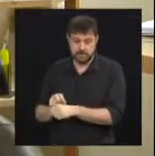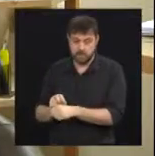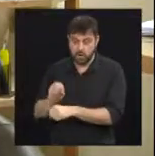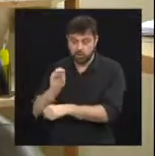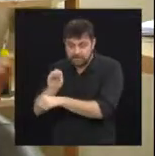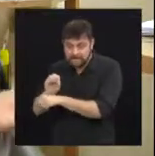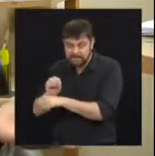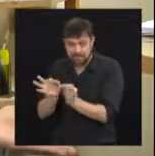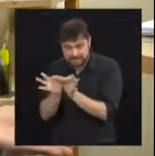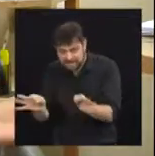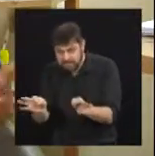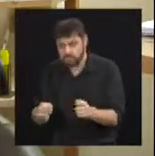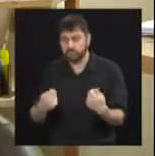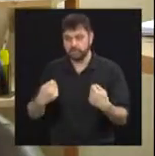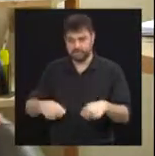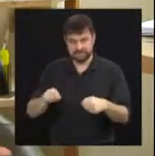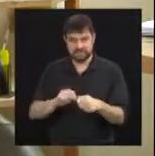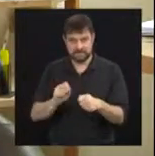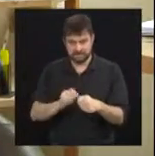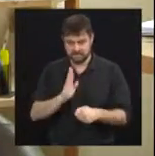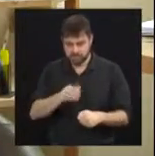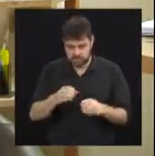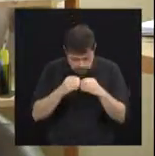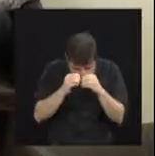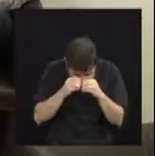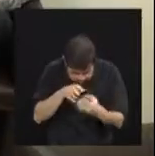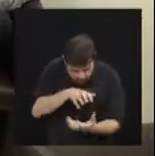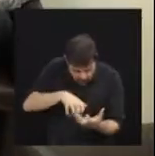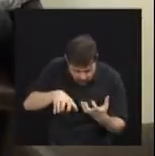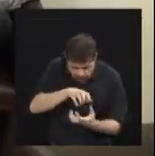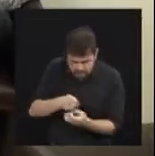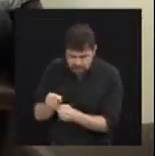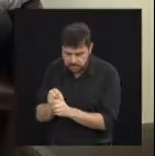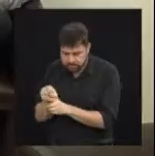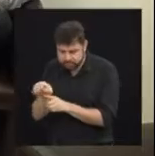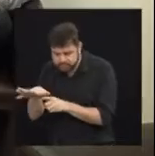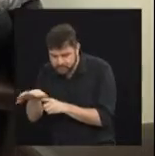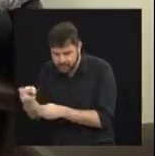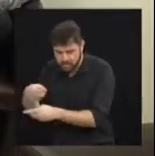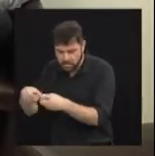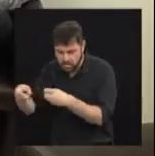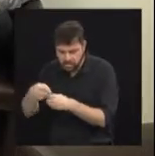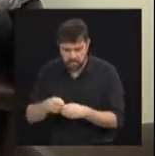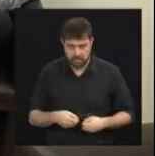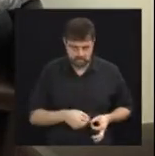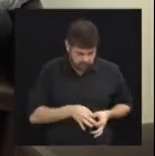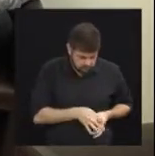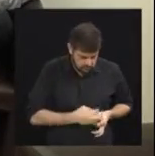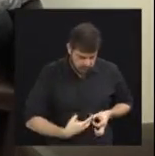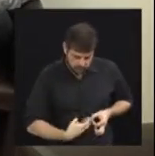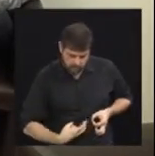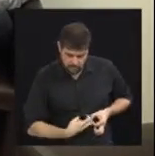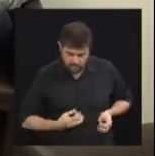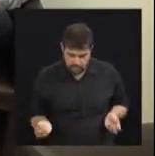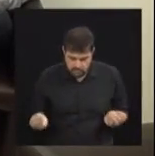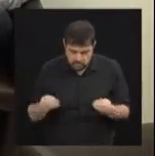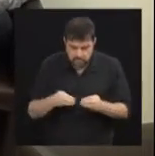inseminação, ou se já há necessidade de passar por um tratamento de alta complexidade, que seria a fertilização in vitro. Mas para